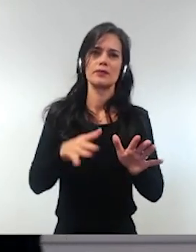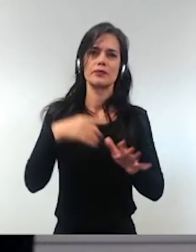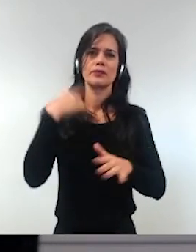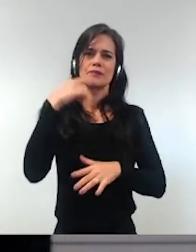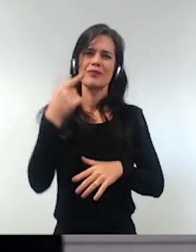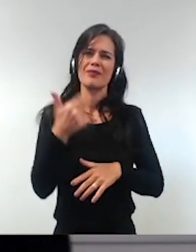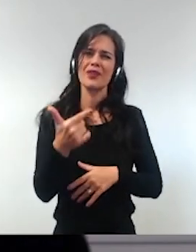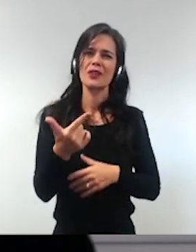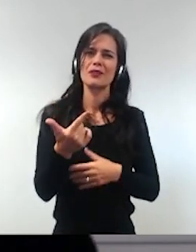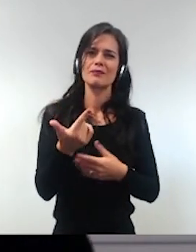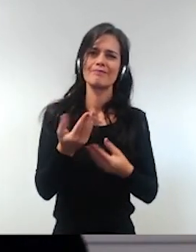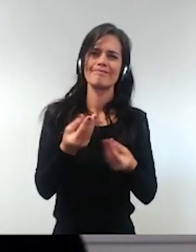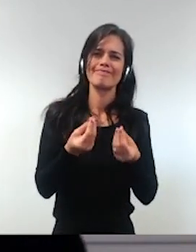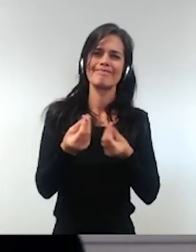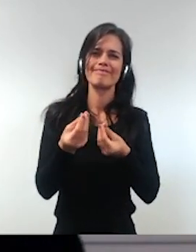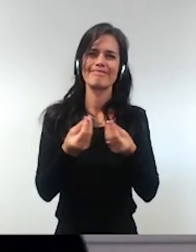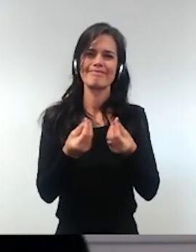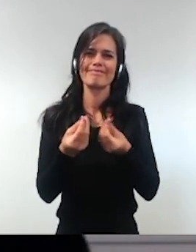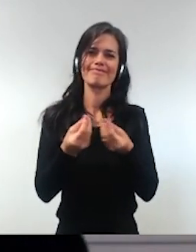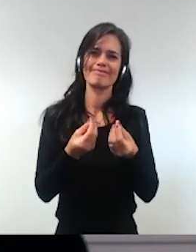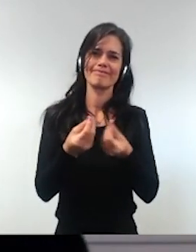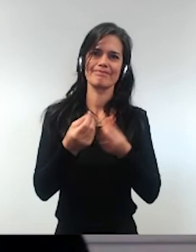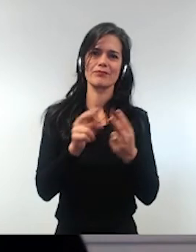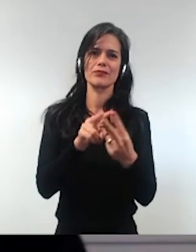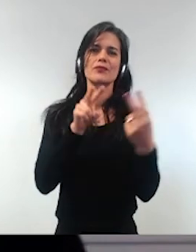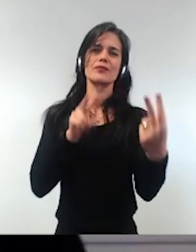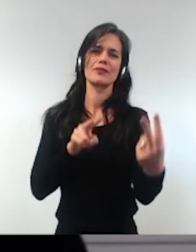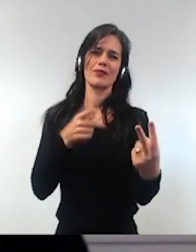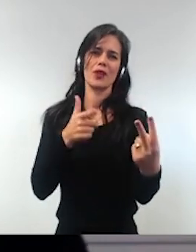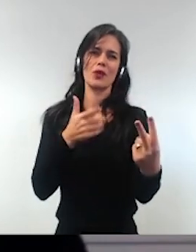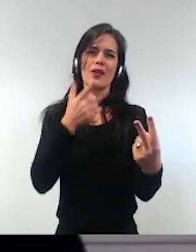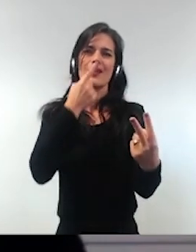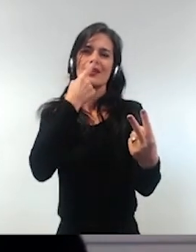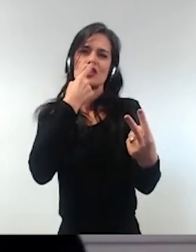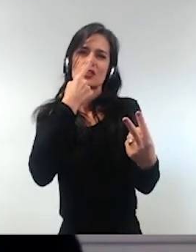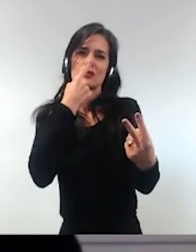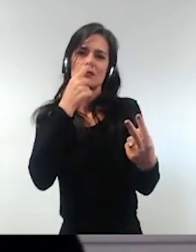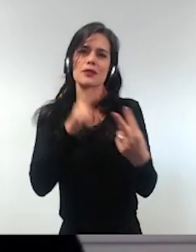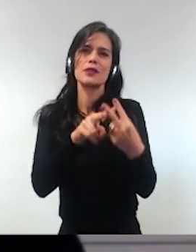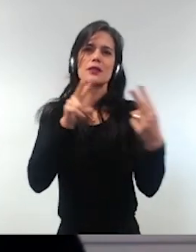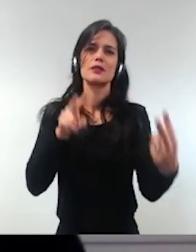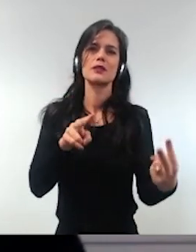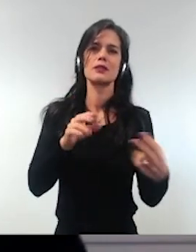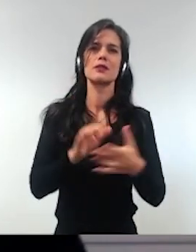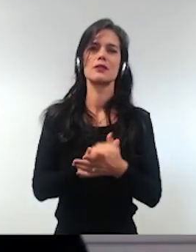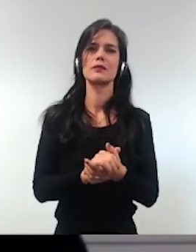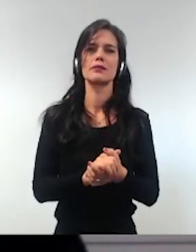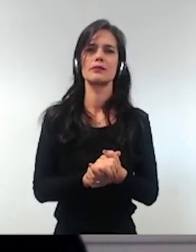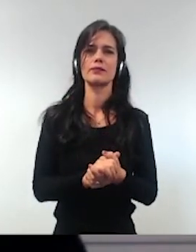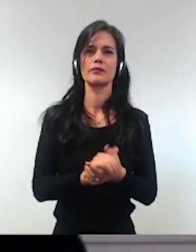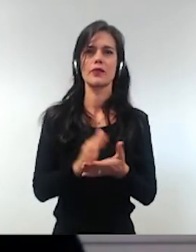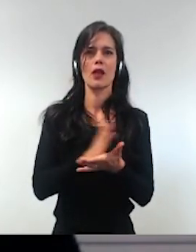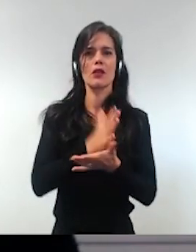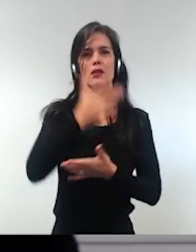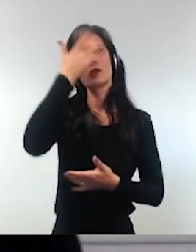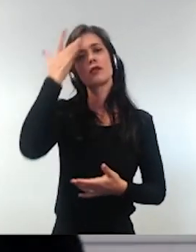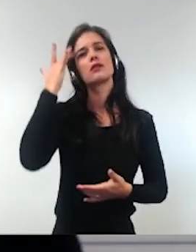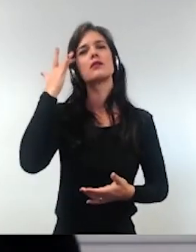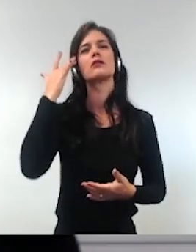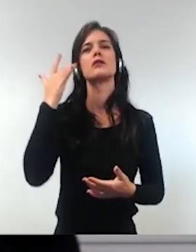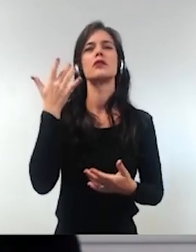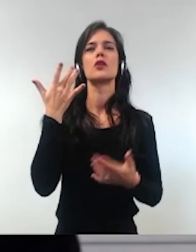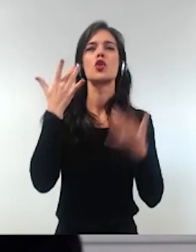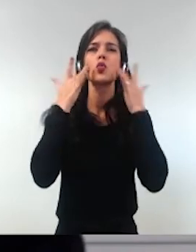digamos assim, afeição com o virtual, com os computadores. Tem gente que até hoje nem não sabe digitar, não sabe ligar um